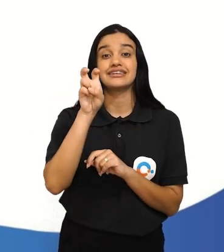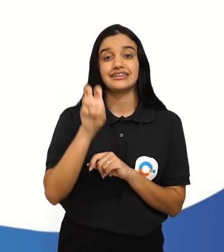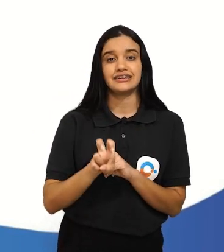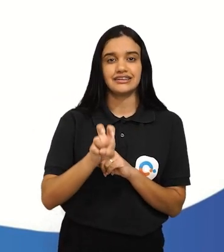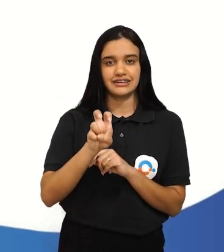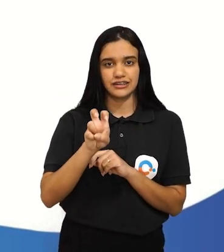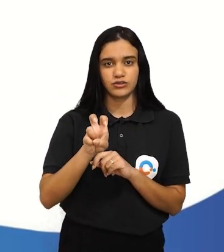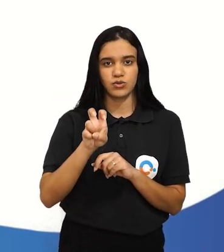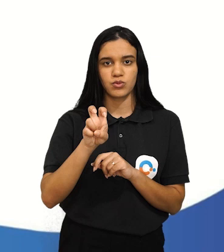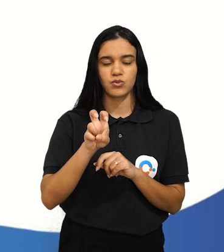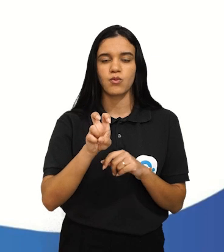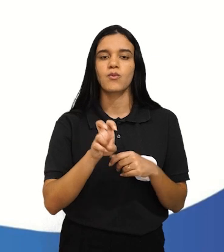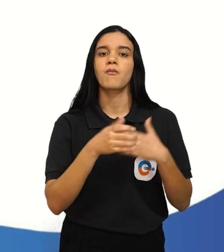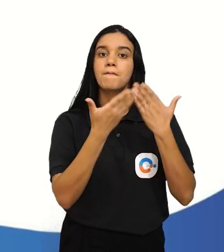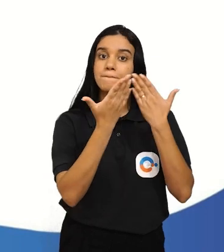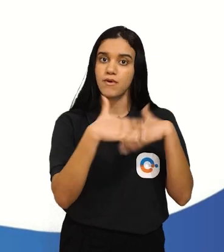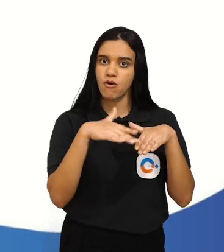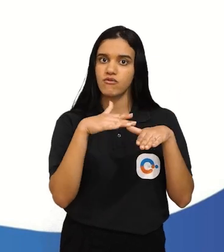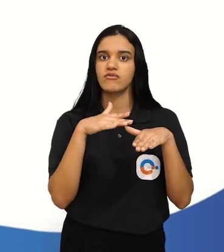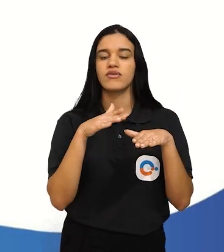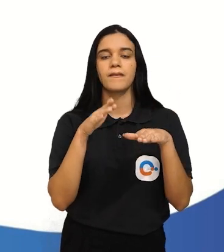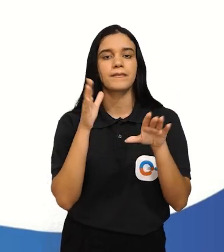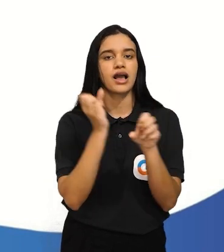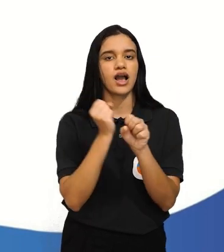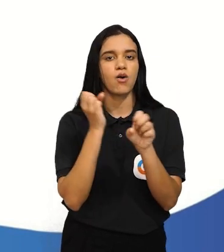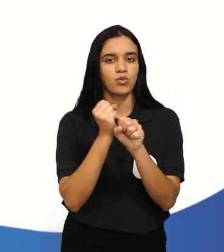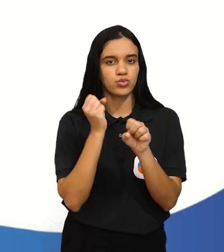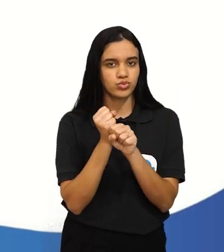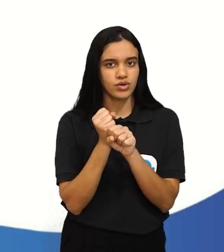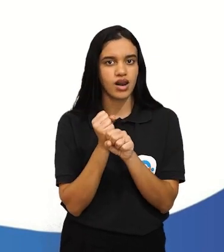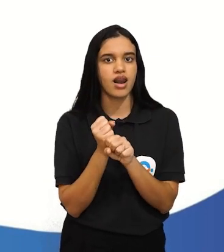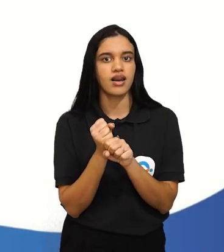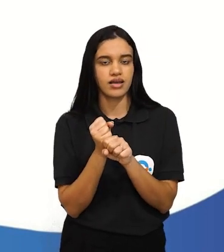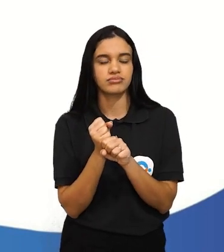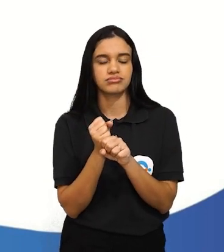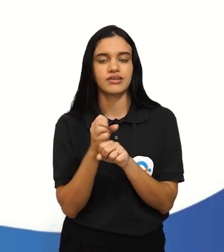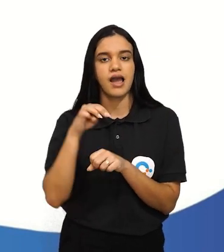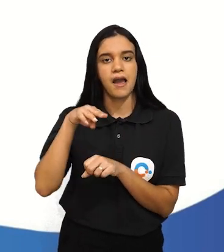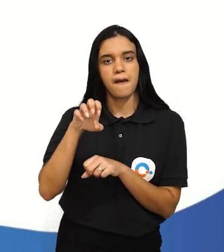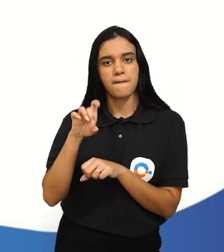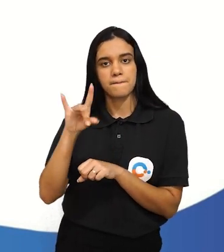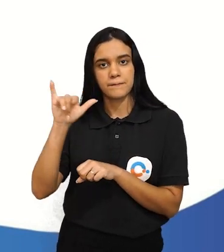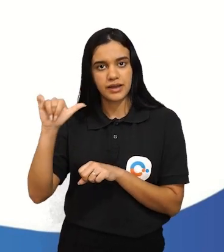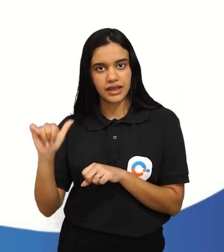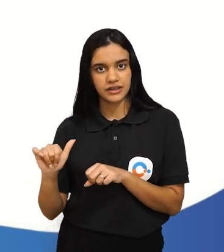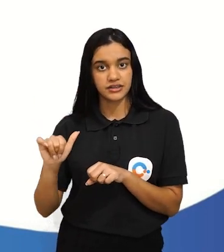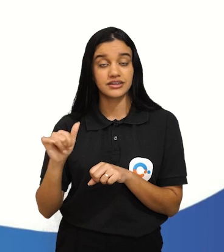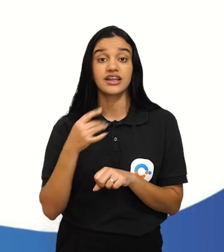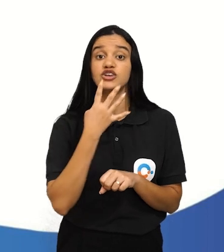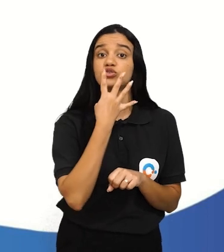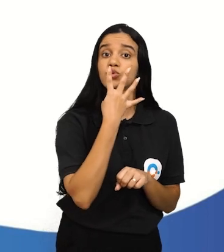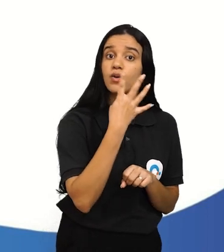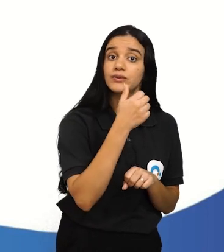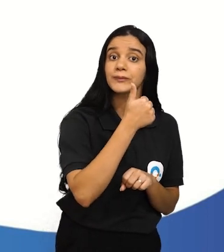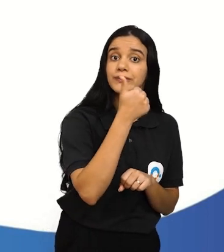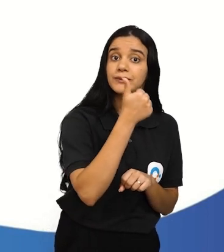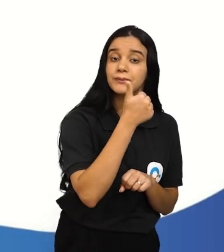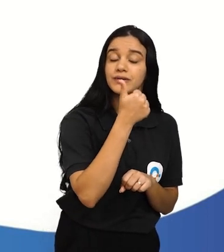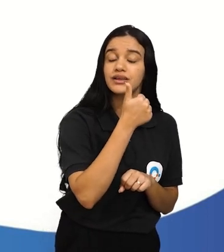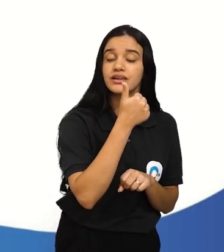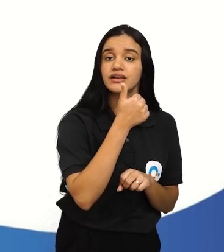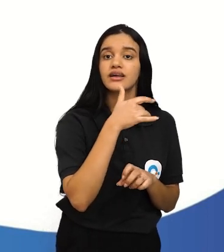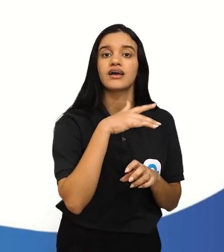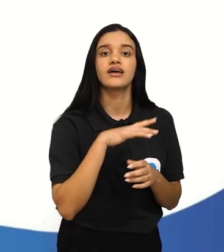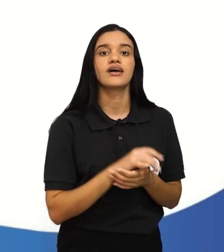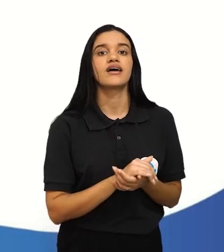avaliações para calcular essa média esse estudante nas quatro primeiras avaliações tirou